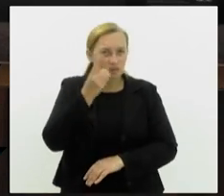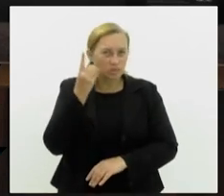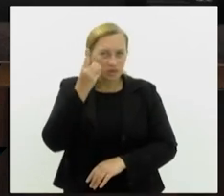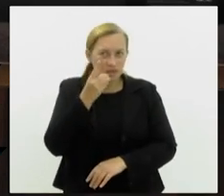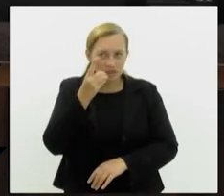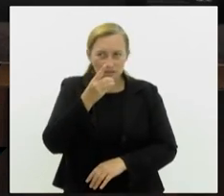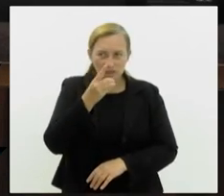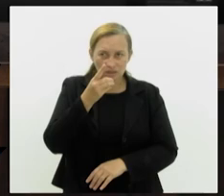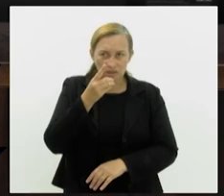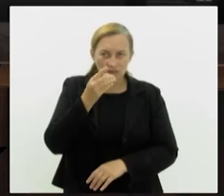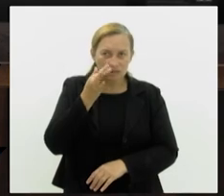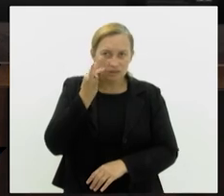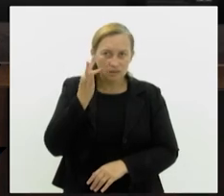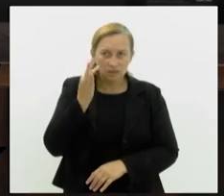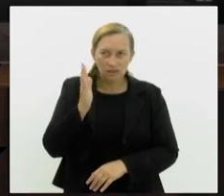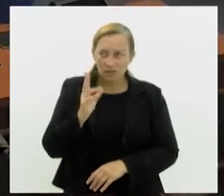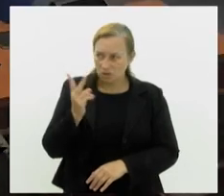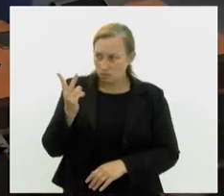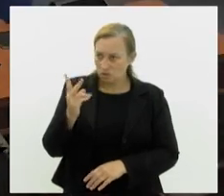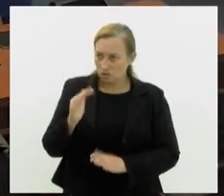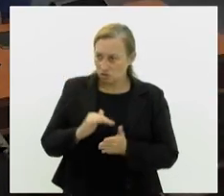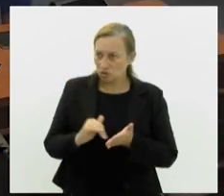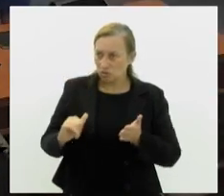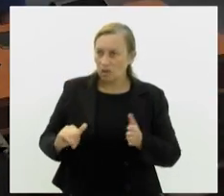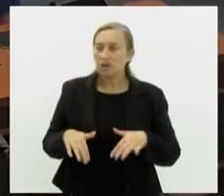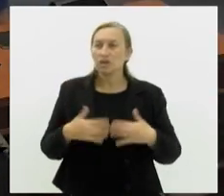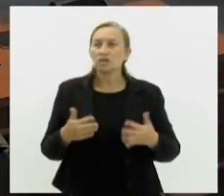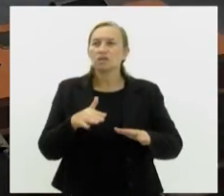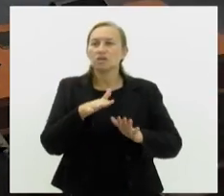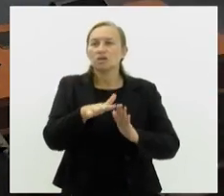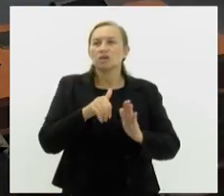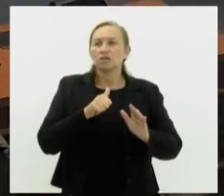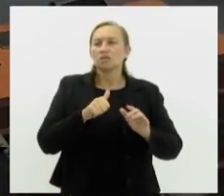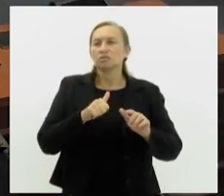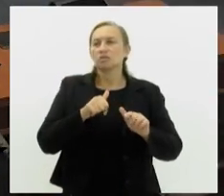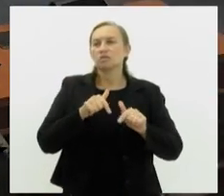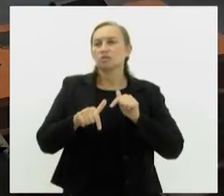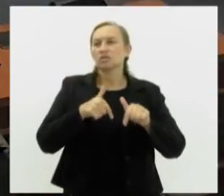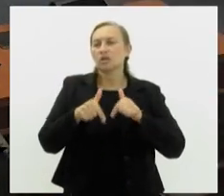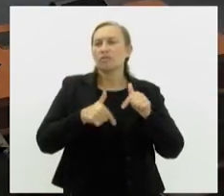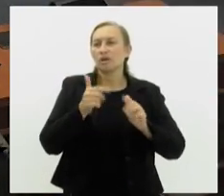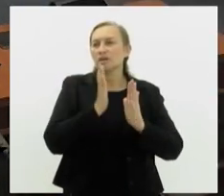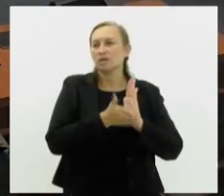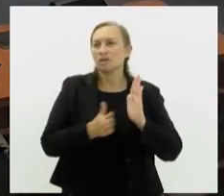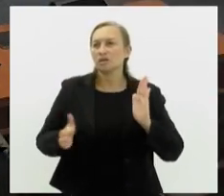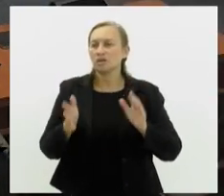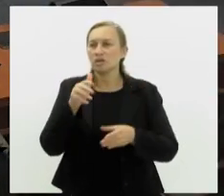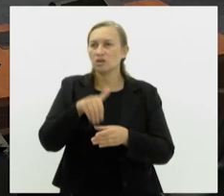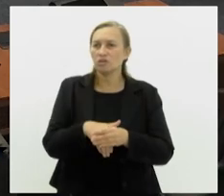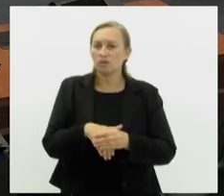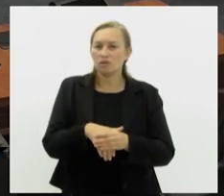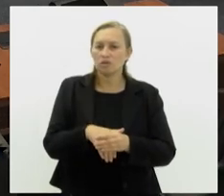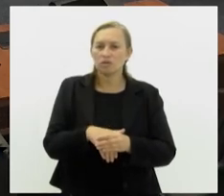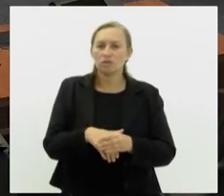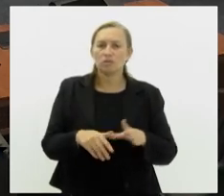Serafim, as duas emendas de vossa autoria? Sendo assim, chamo os trabalhos à ordem e voto o projeto